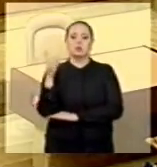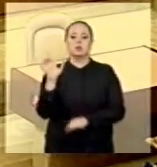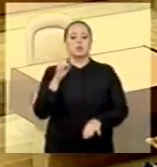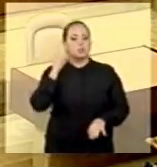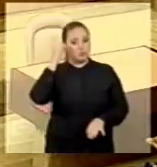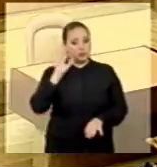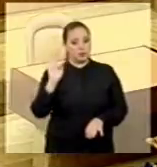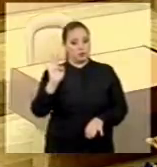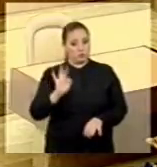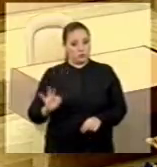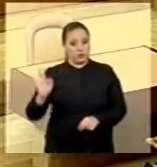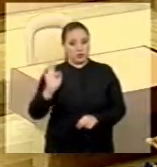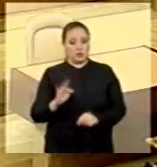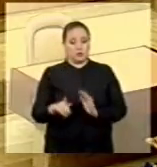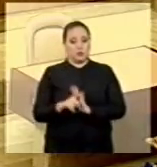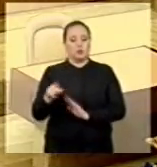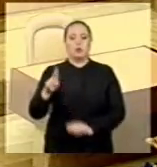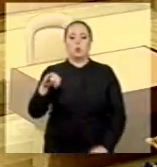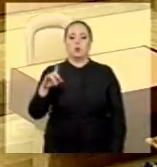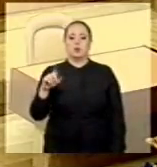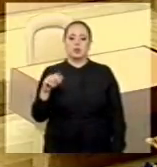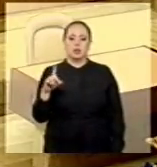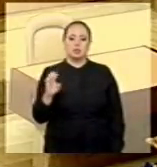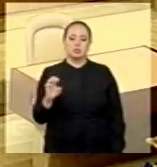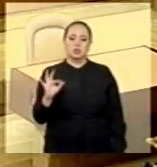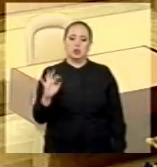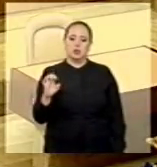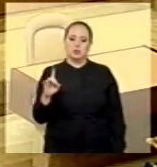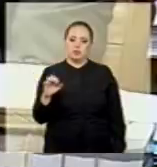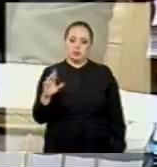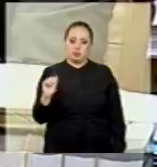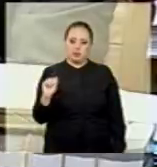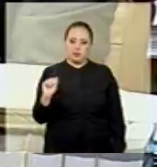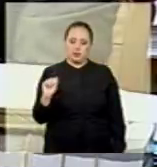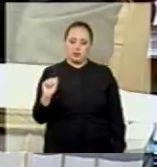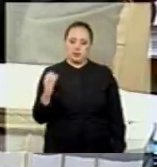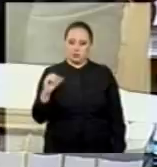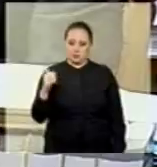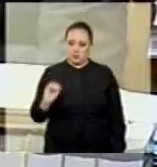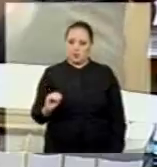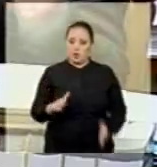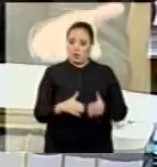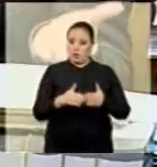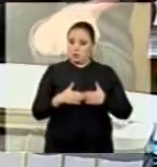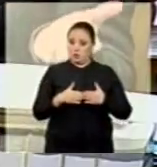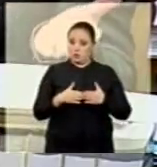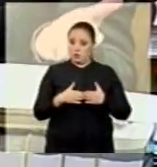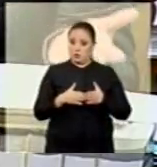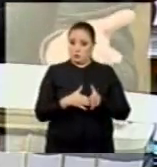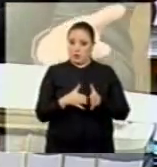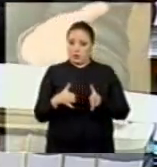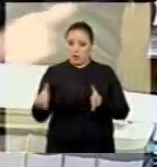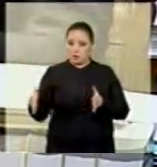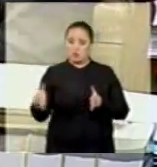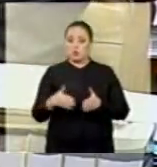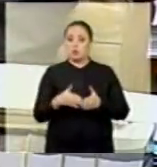deputado federal por aquela unidade da federação, licenciado do mandato parlamentar, como então permitia a carta